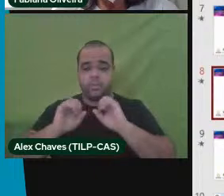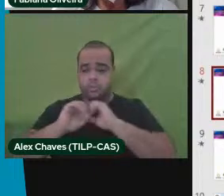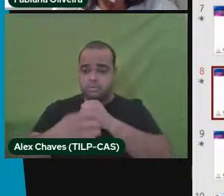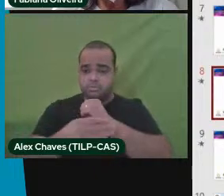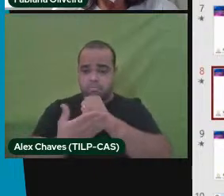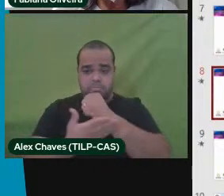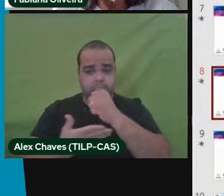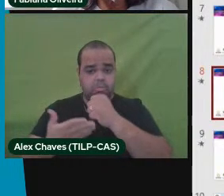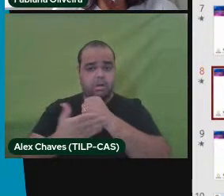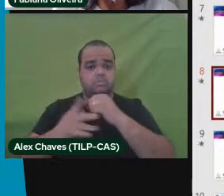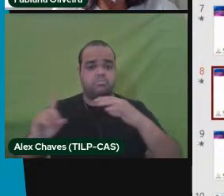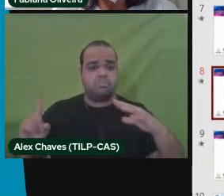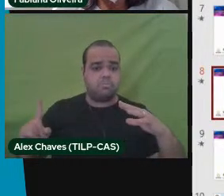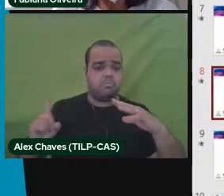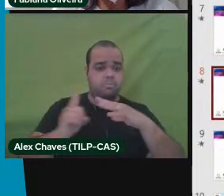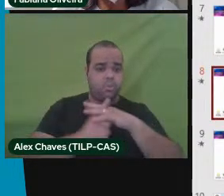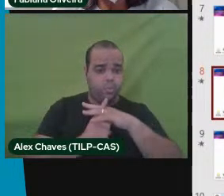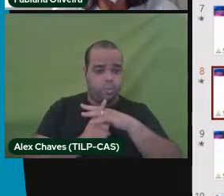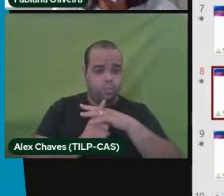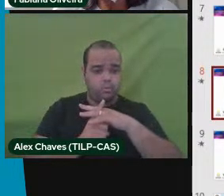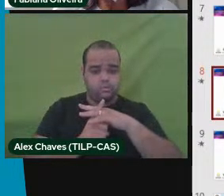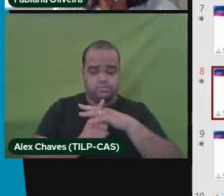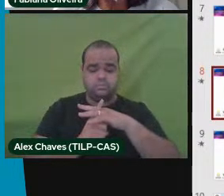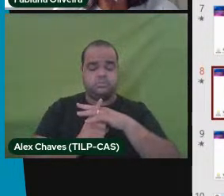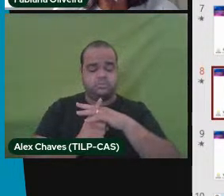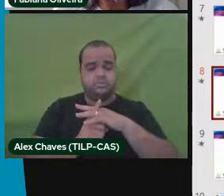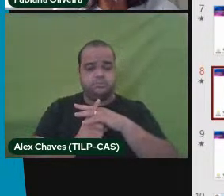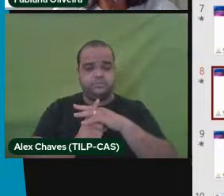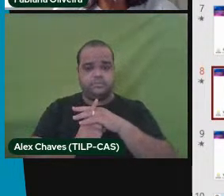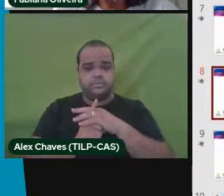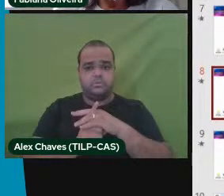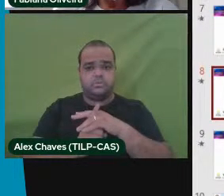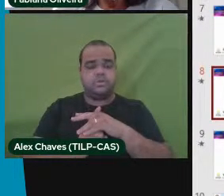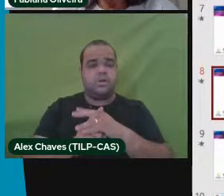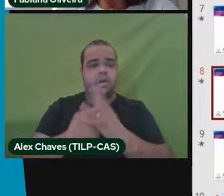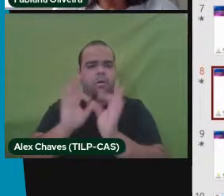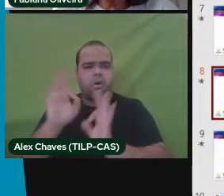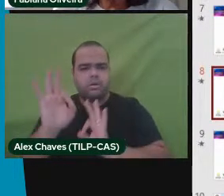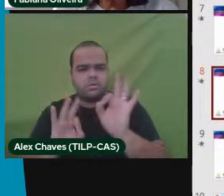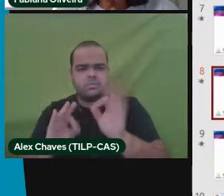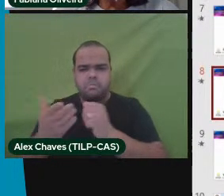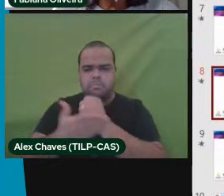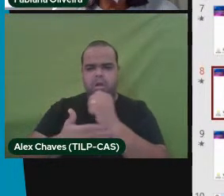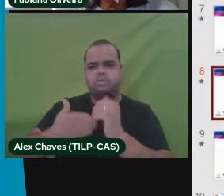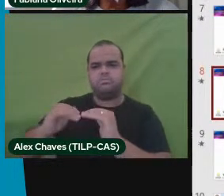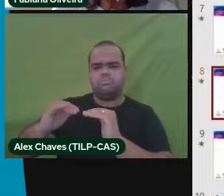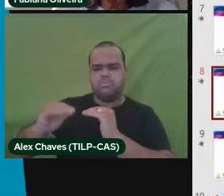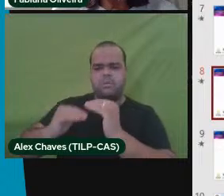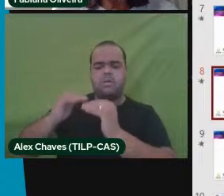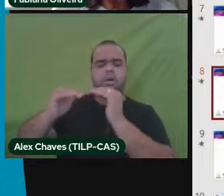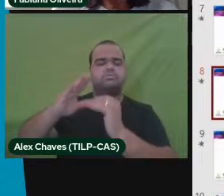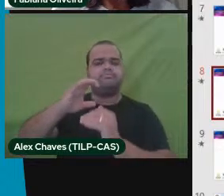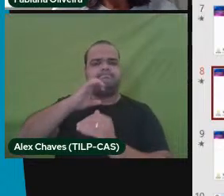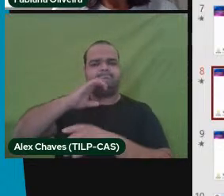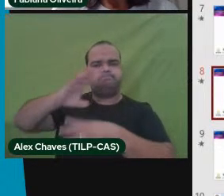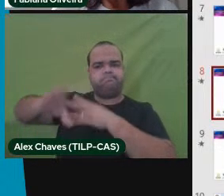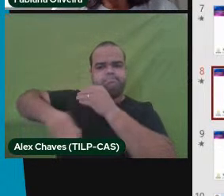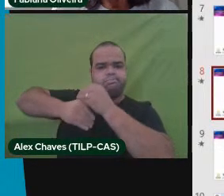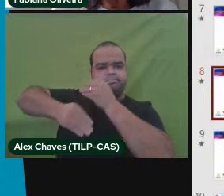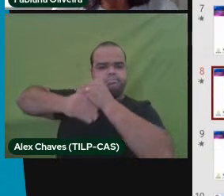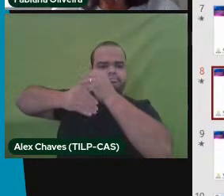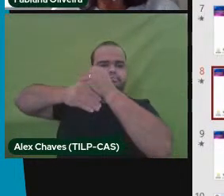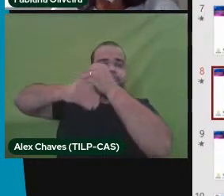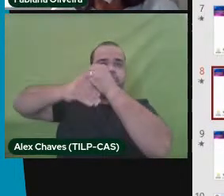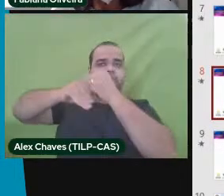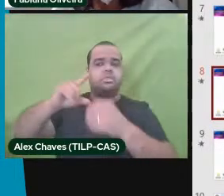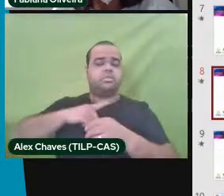inseridos, que nos prepara, que é a base, que é o nosso berço da construção de conhecimentos, elas